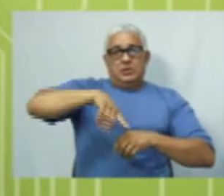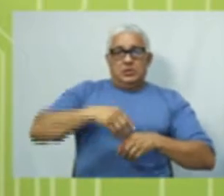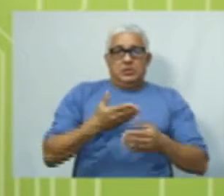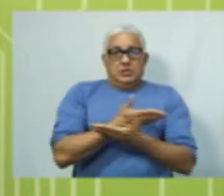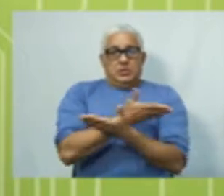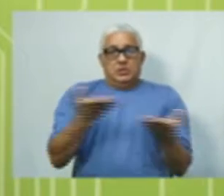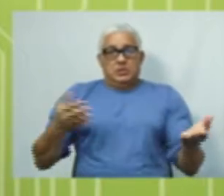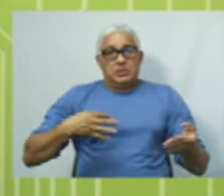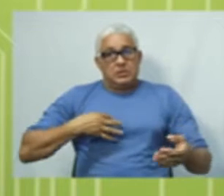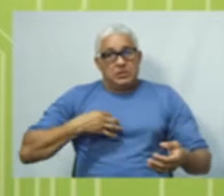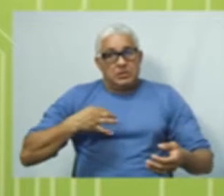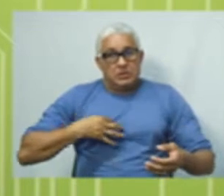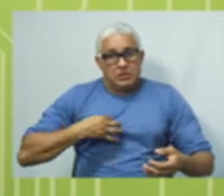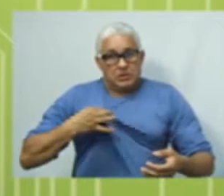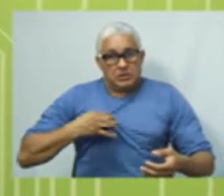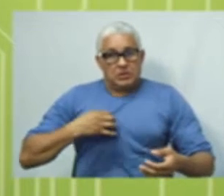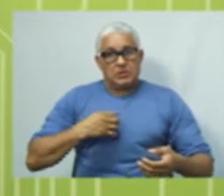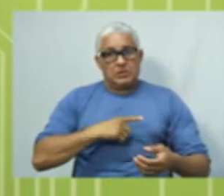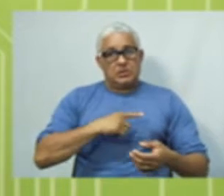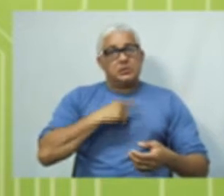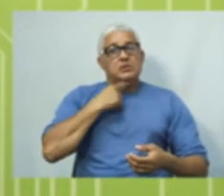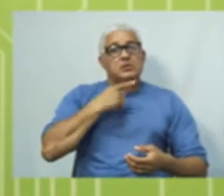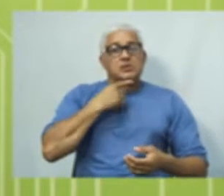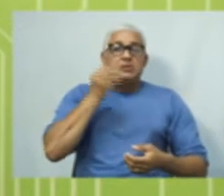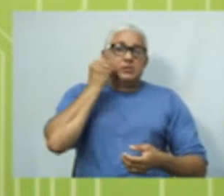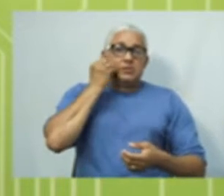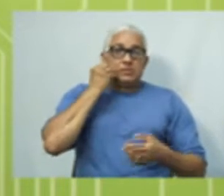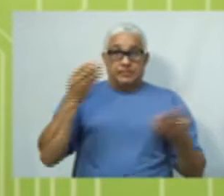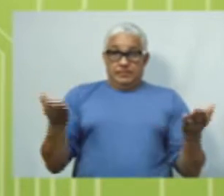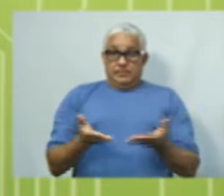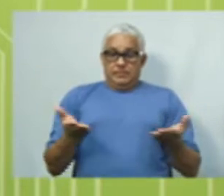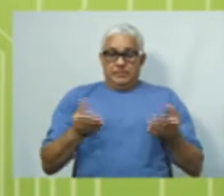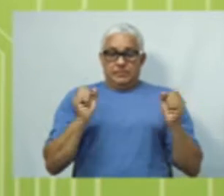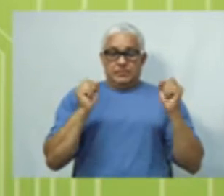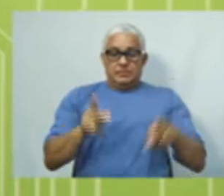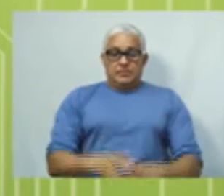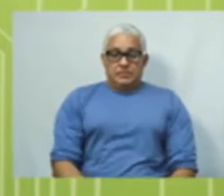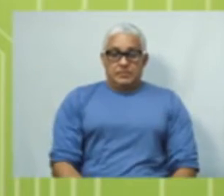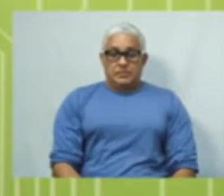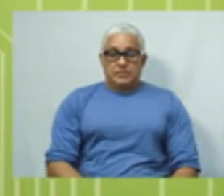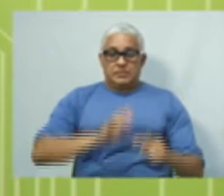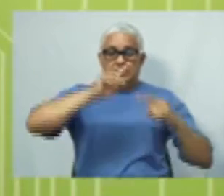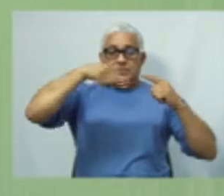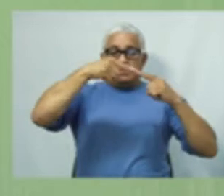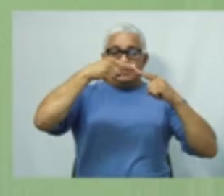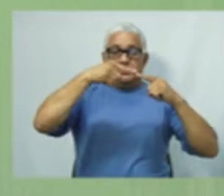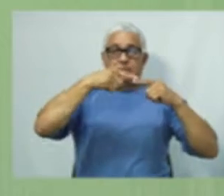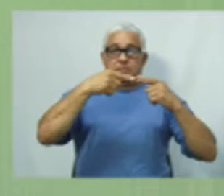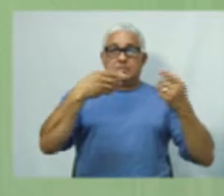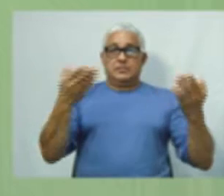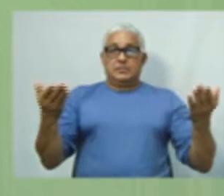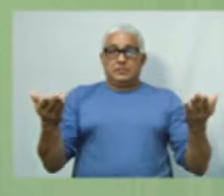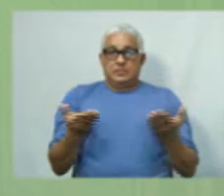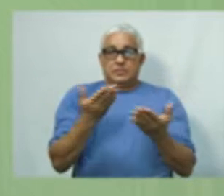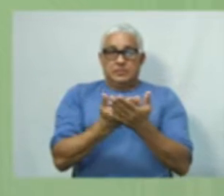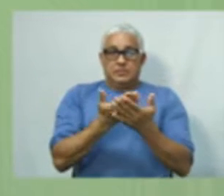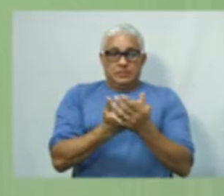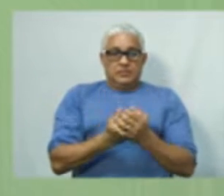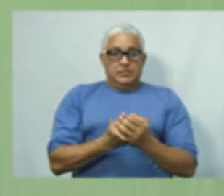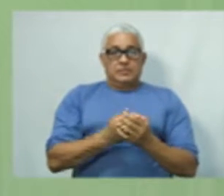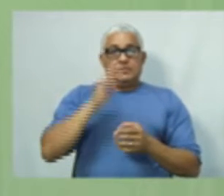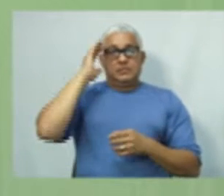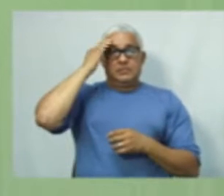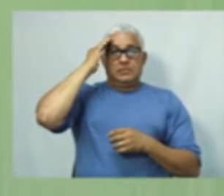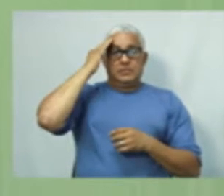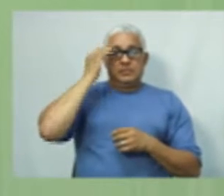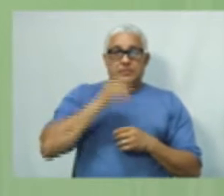Se alguém tiver a dúvida, a oportunidade é essa, ok? Vamos ao objetivo da nossa aula de hoje: